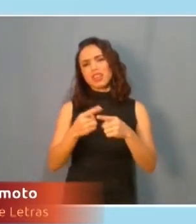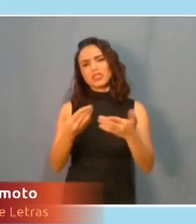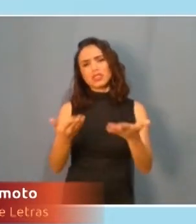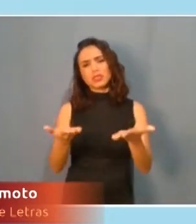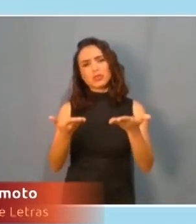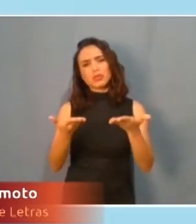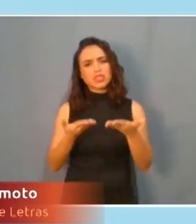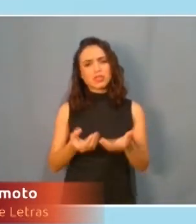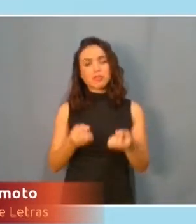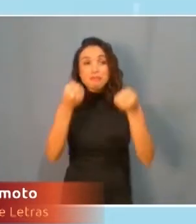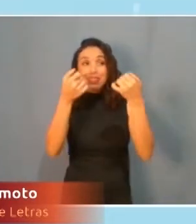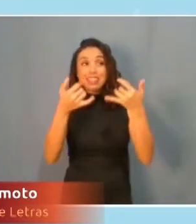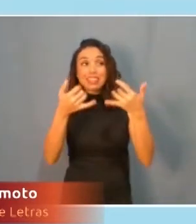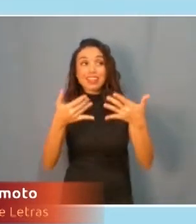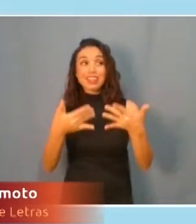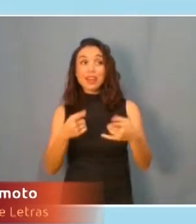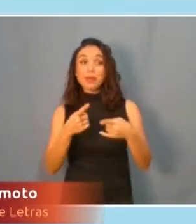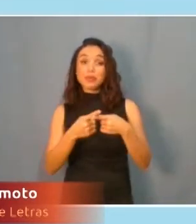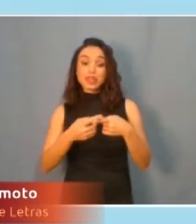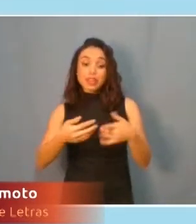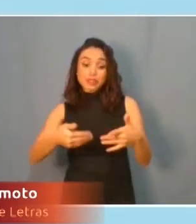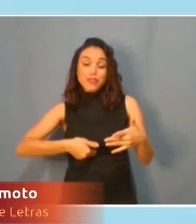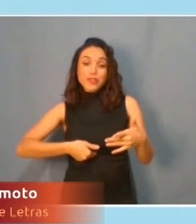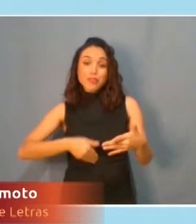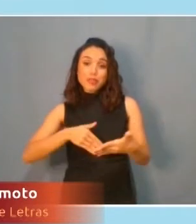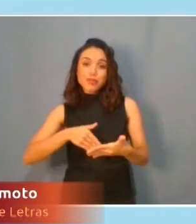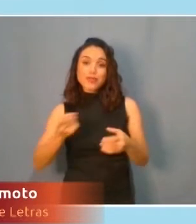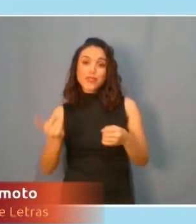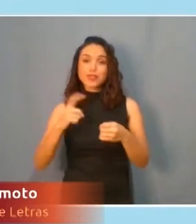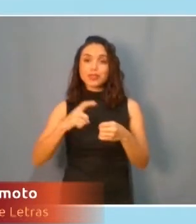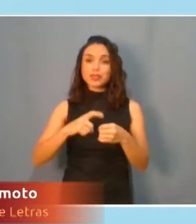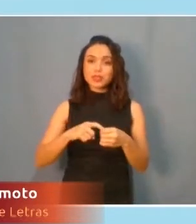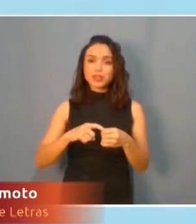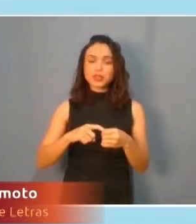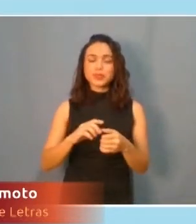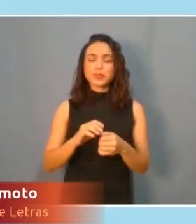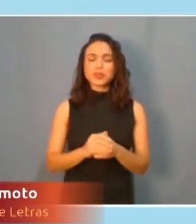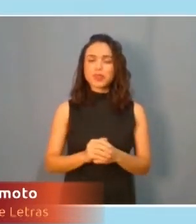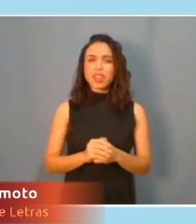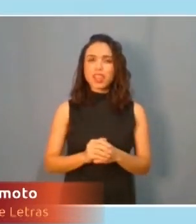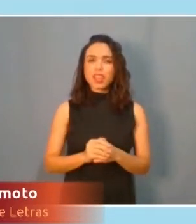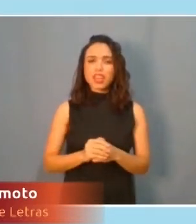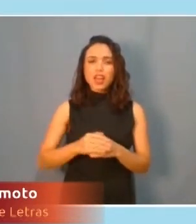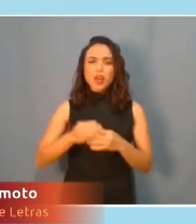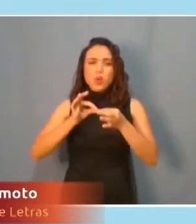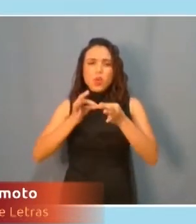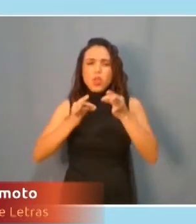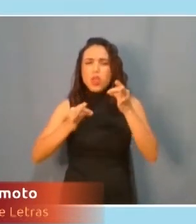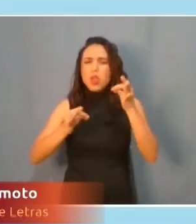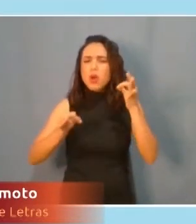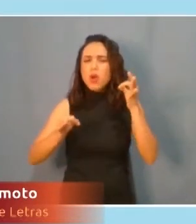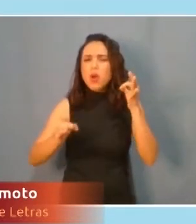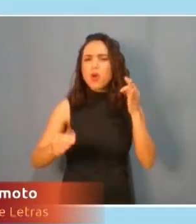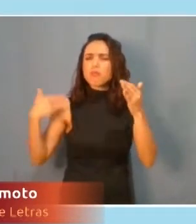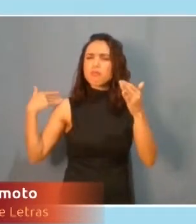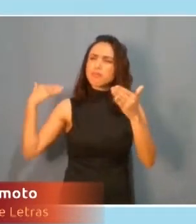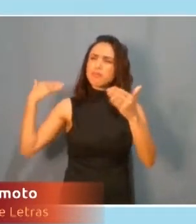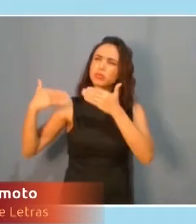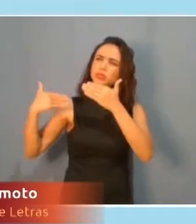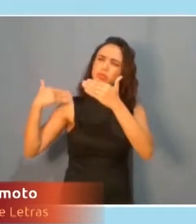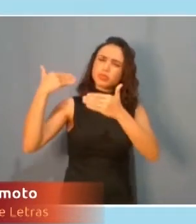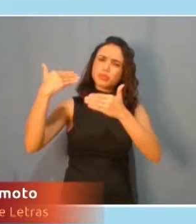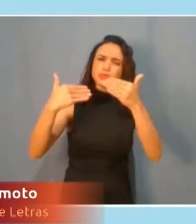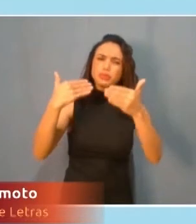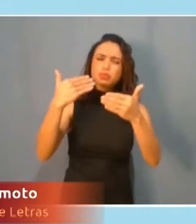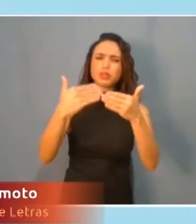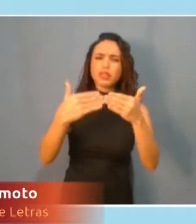fome em 2014, né, depois de um longo caminhar de políticas públicas, provavelmente voltamos. A FAO, as Nações